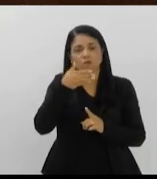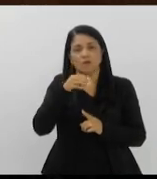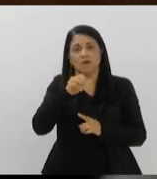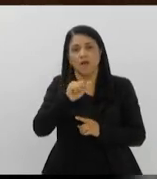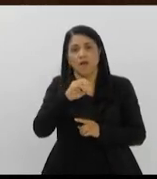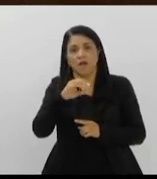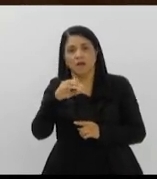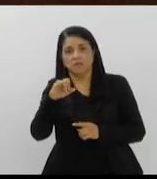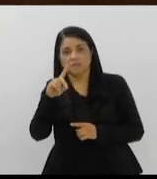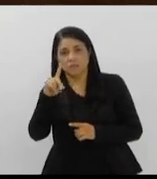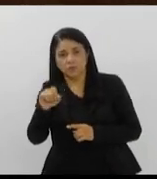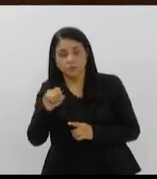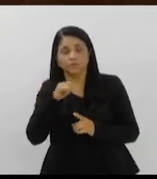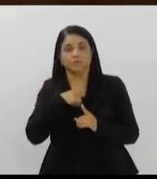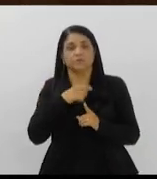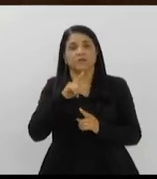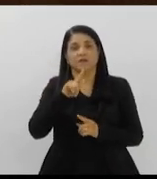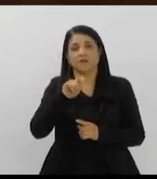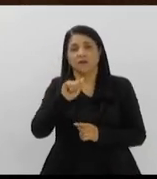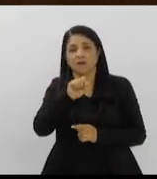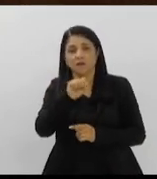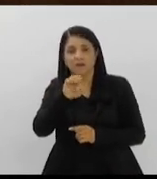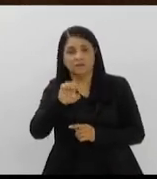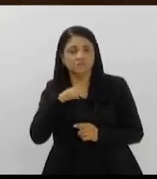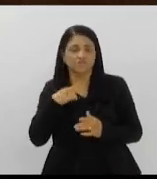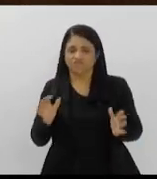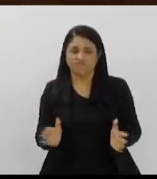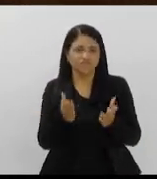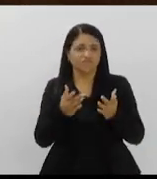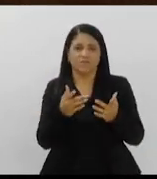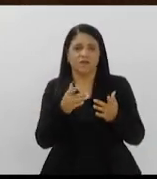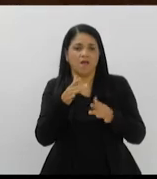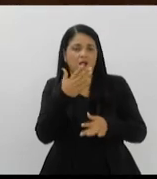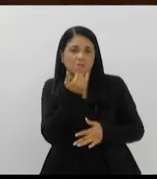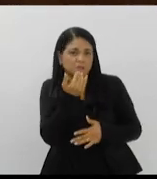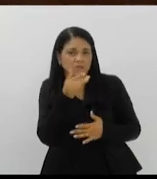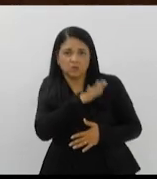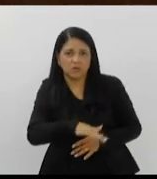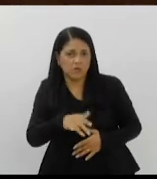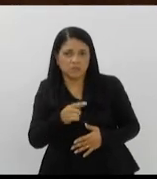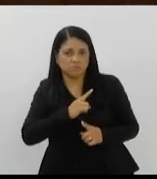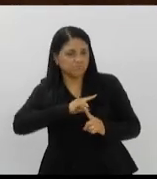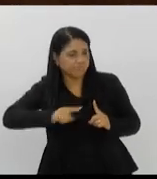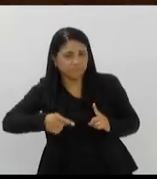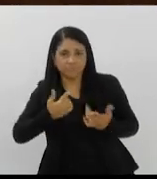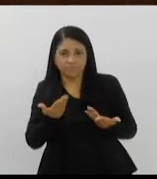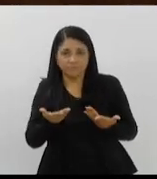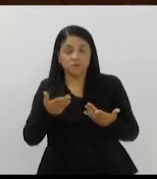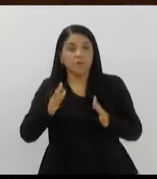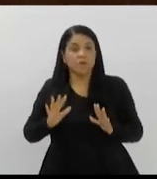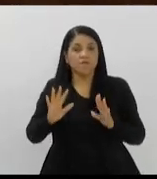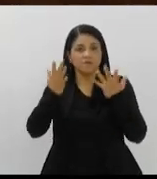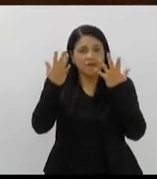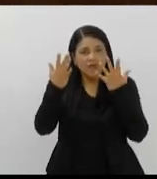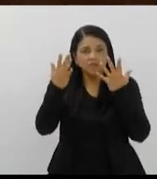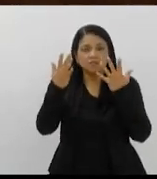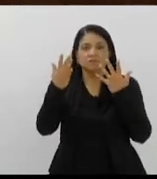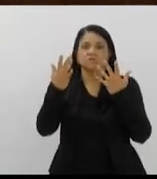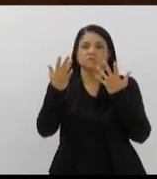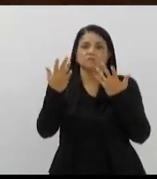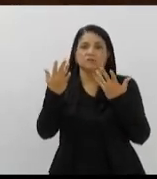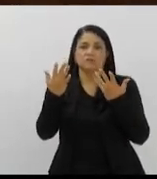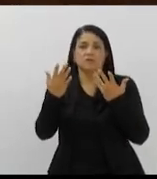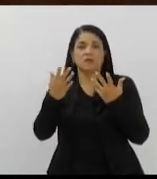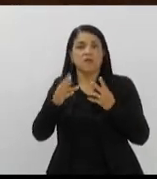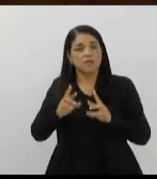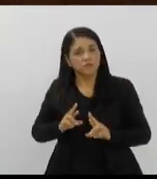gases, que não devem ser estimulados na alimentação cotidiana de uma criança. Fez uma festa, está num momento de confraternização, está num momento de lazer,